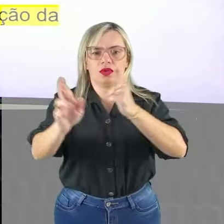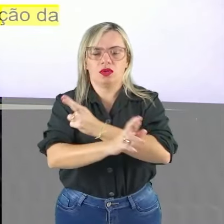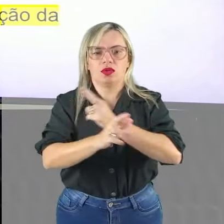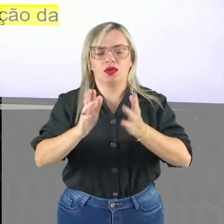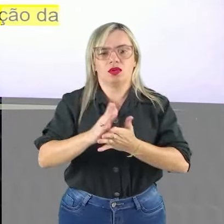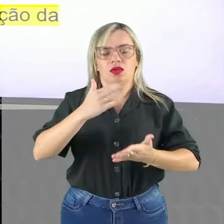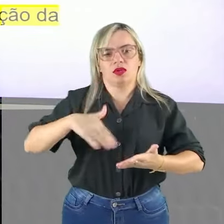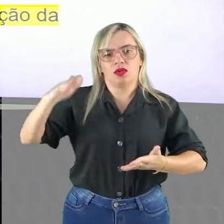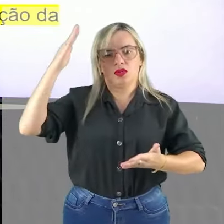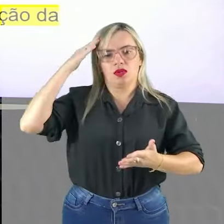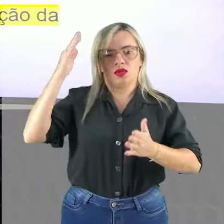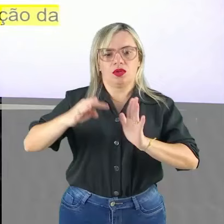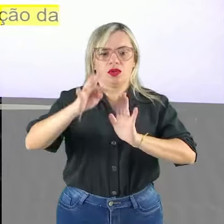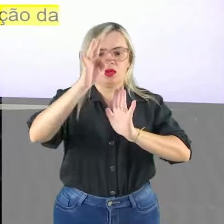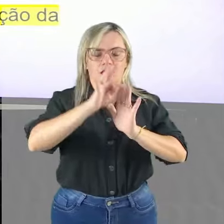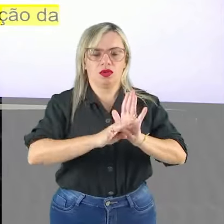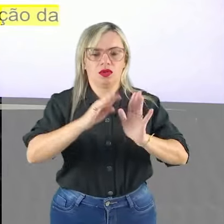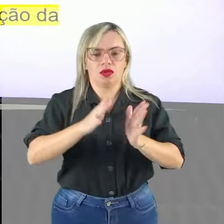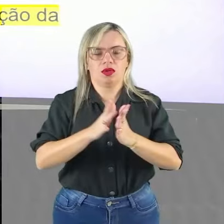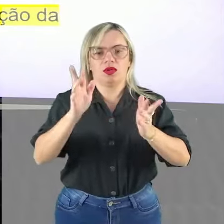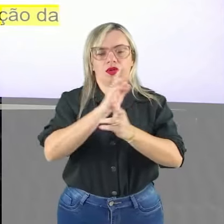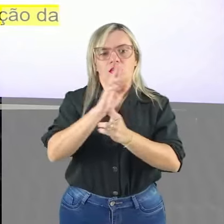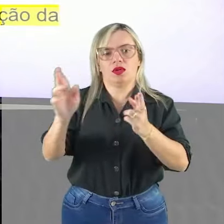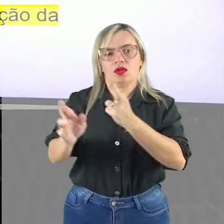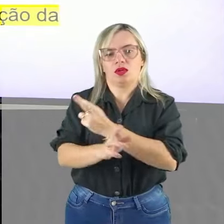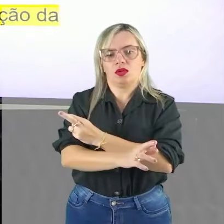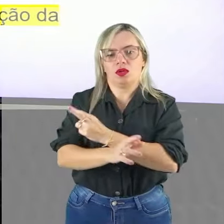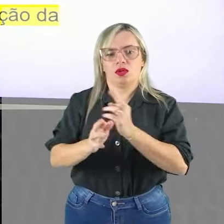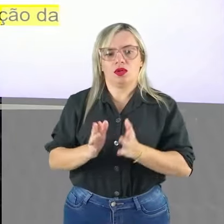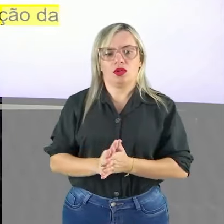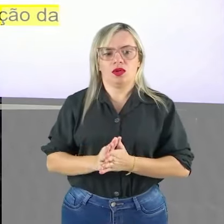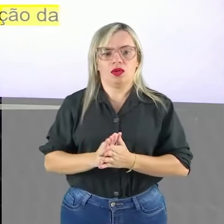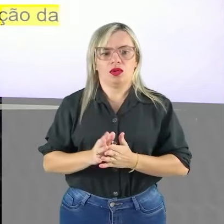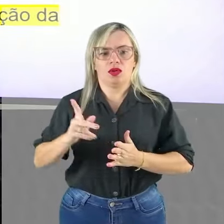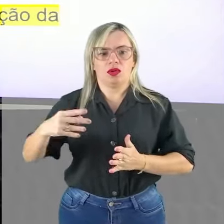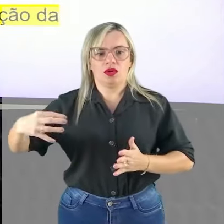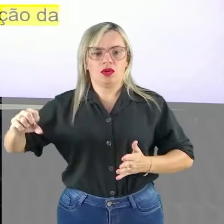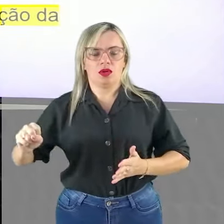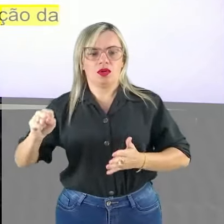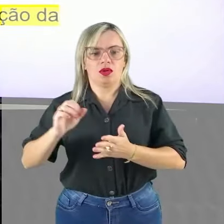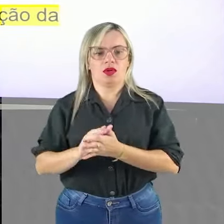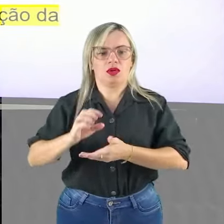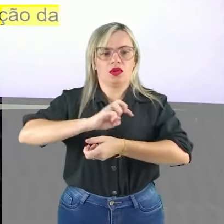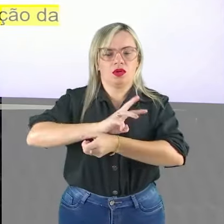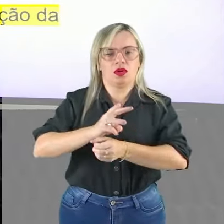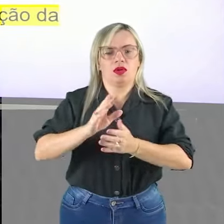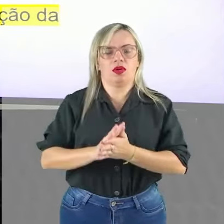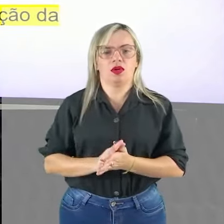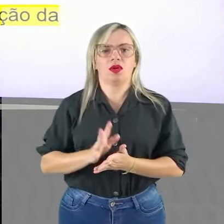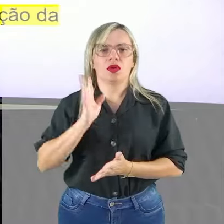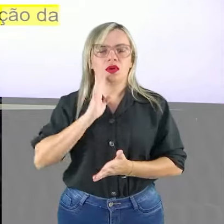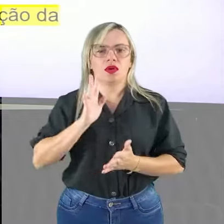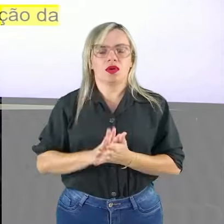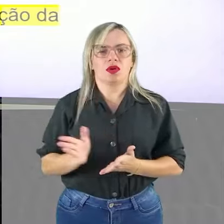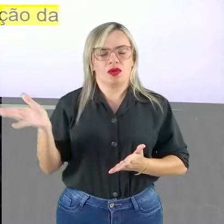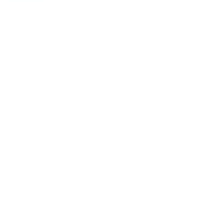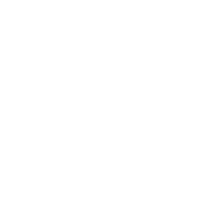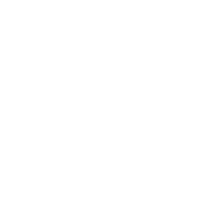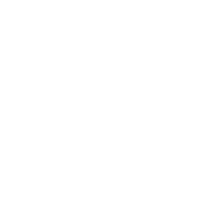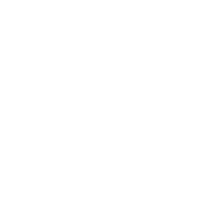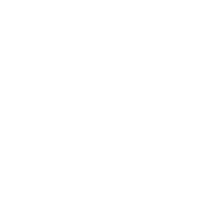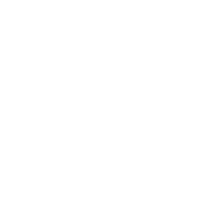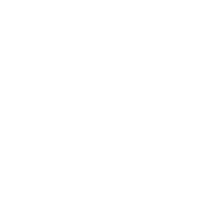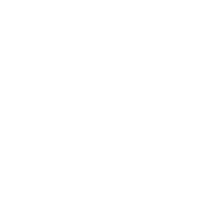interpretação textual voltados para o paz o aema tá bom galerinha aego vem